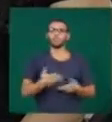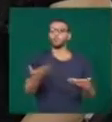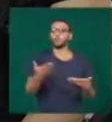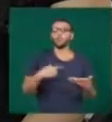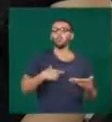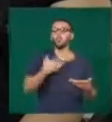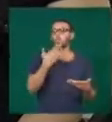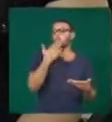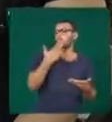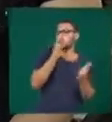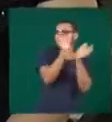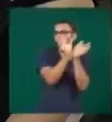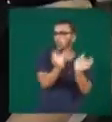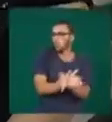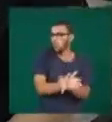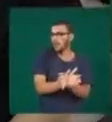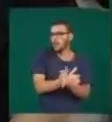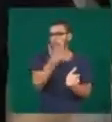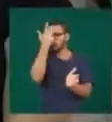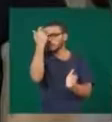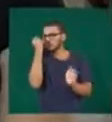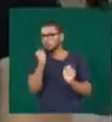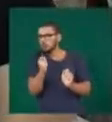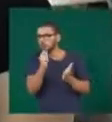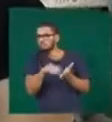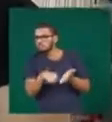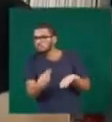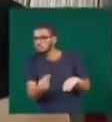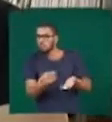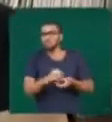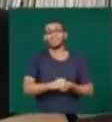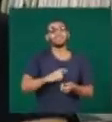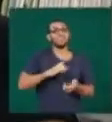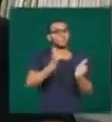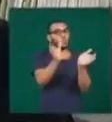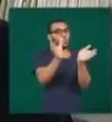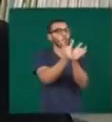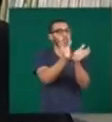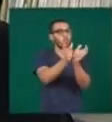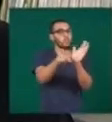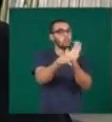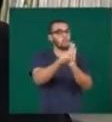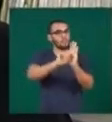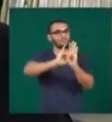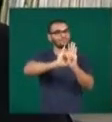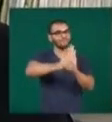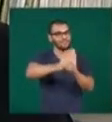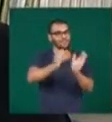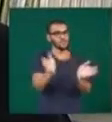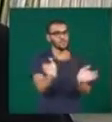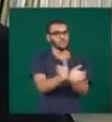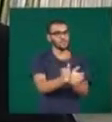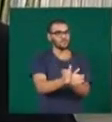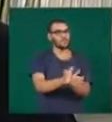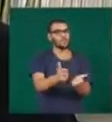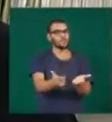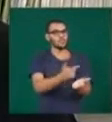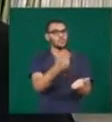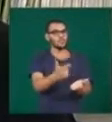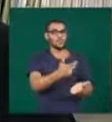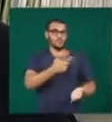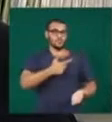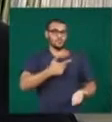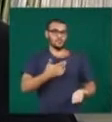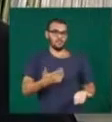quem pode se inscrever? As categorias são conto e romance e podem se inscrever os autores de todo o Brasil em todas as faixas